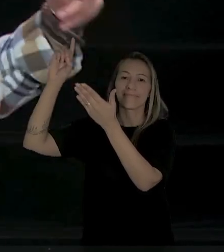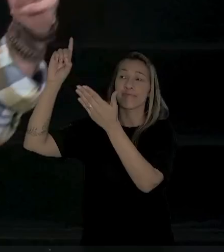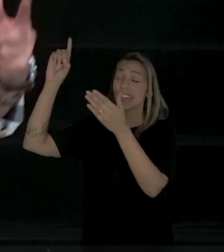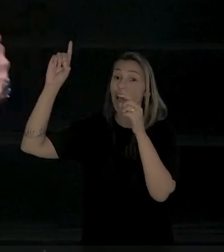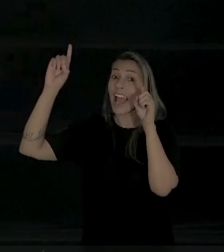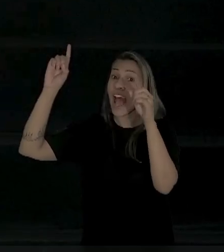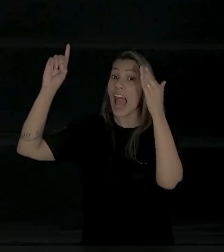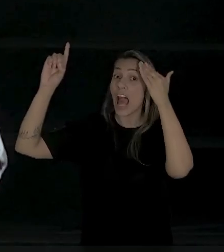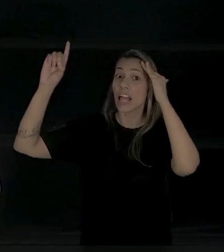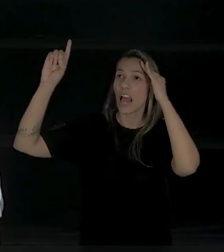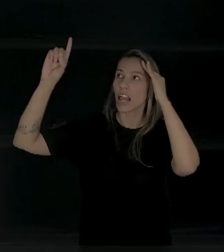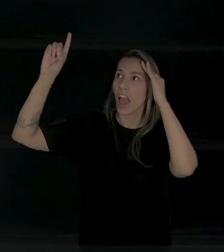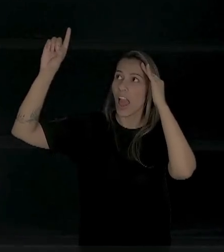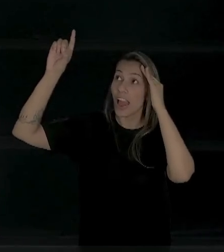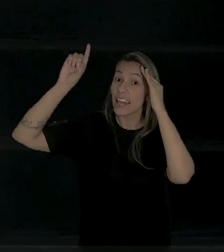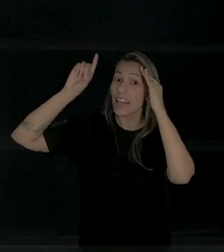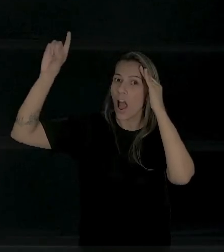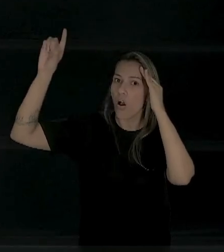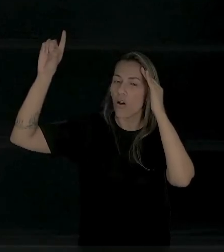entender que eu estou aí também,